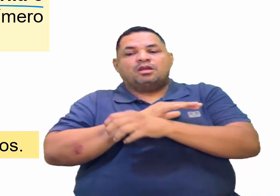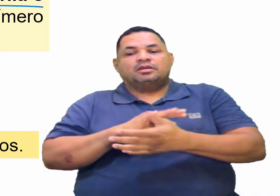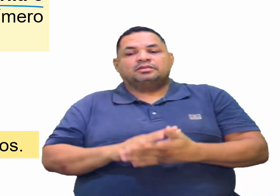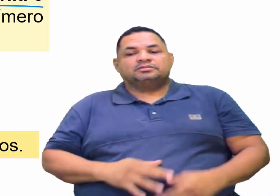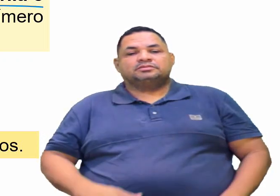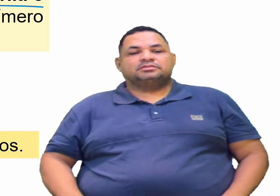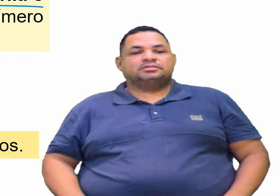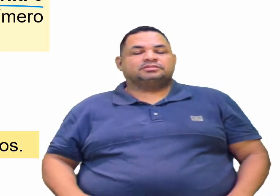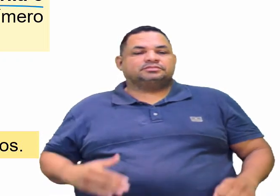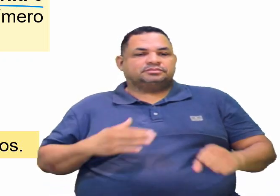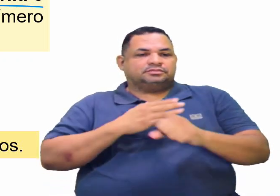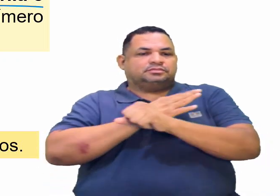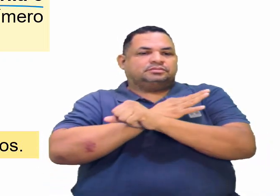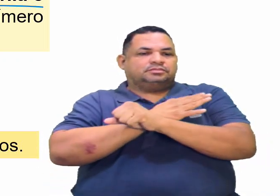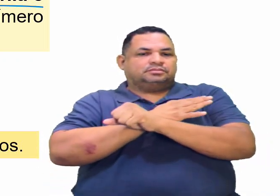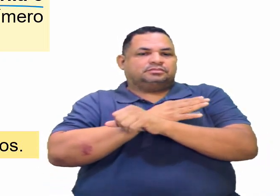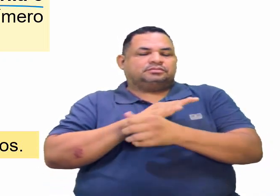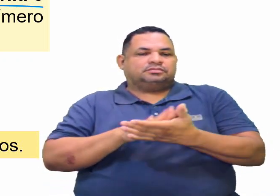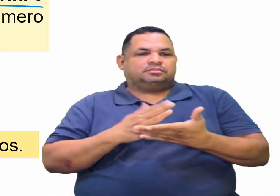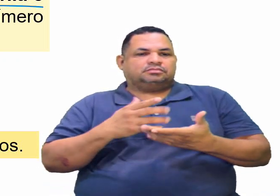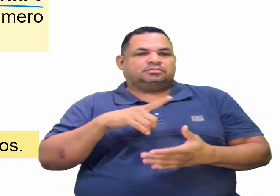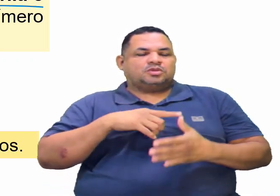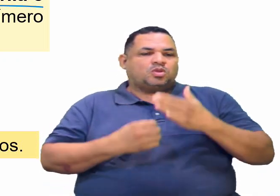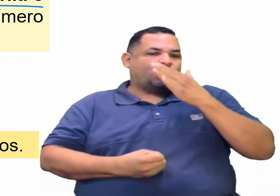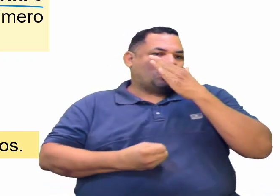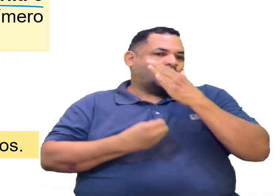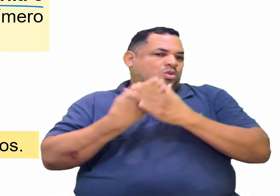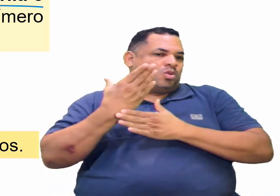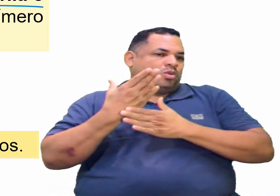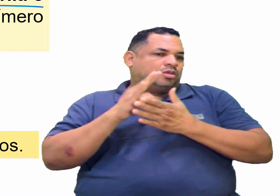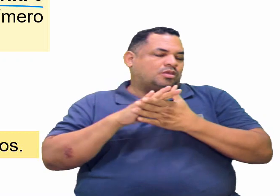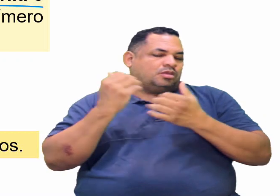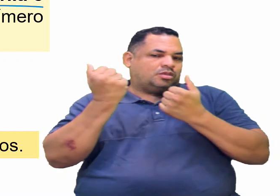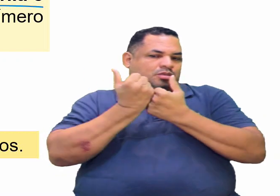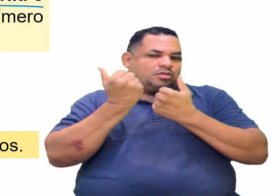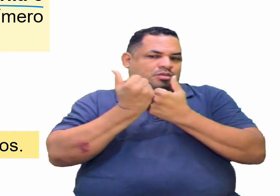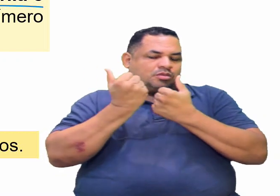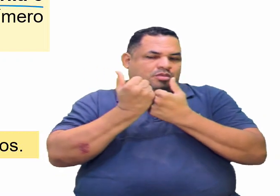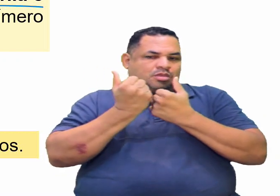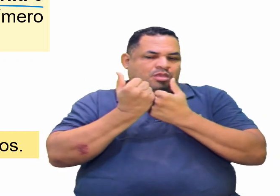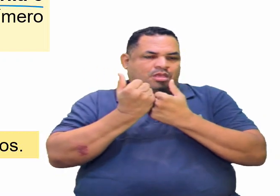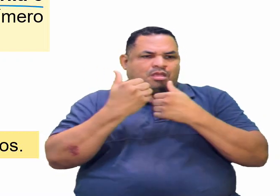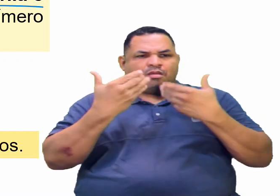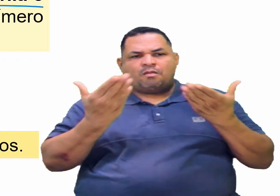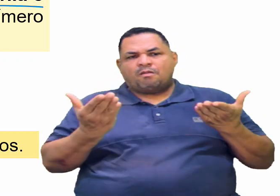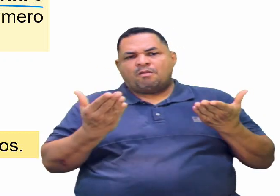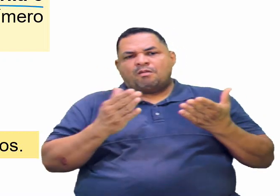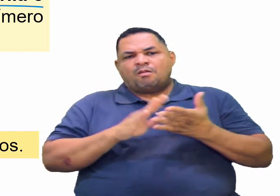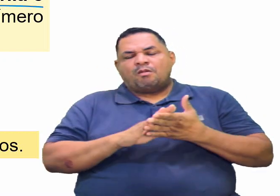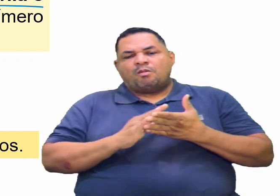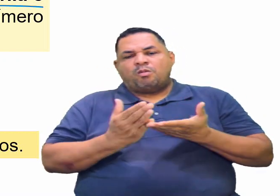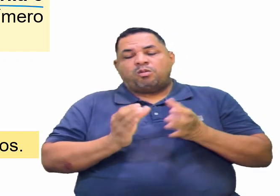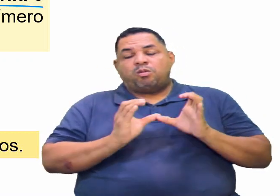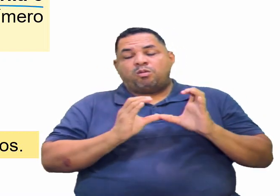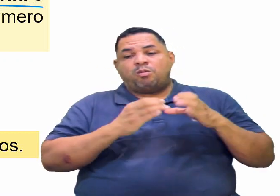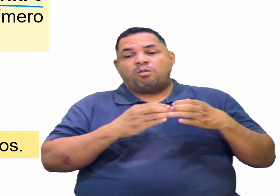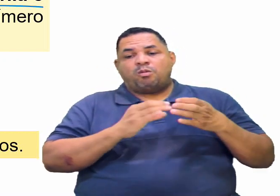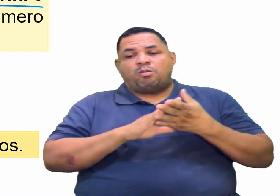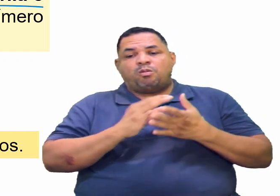dá origem à nossa nitrila. É pela substituição desse hidrogênio por um